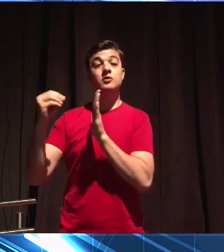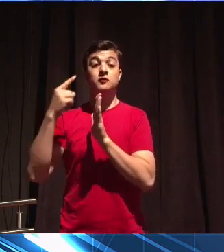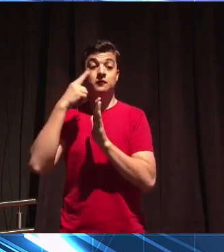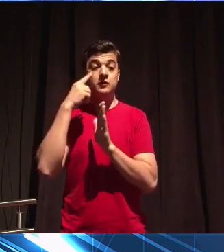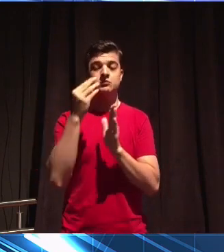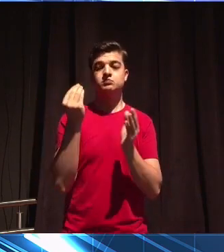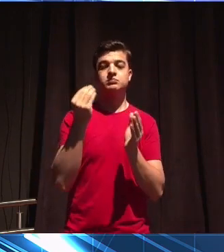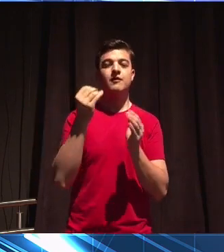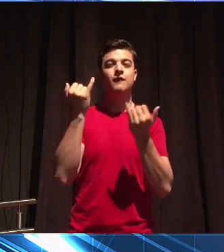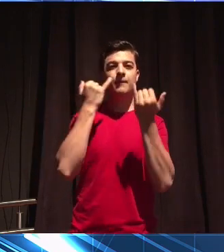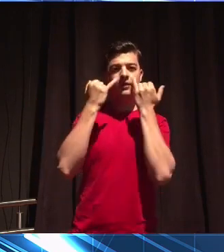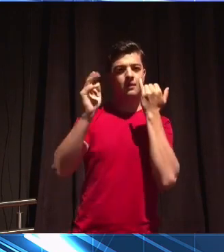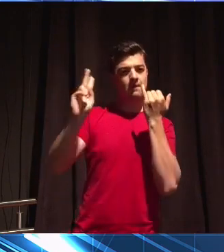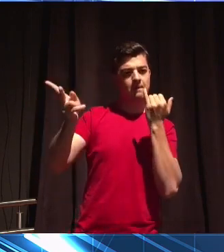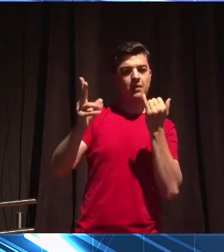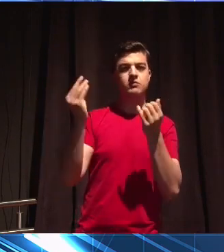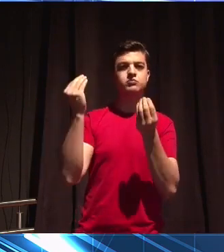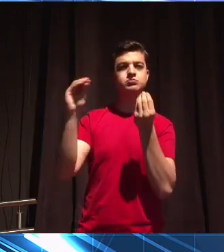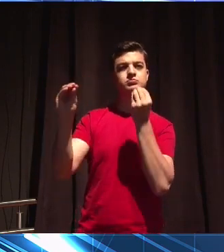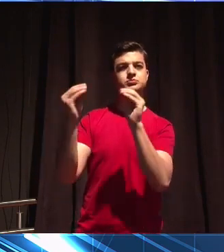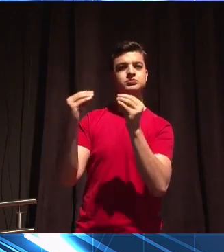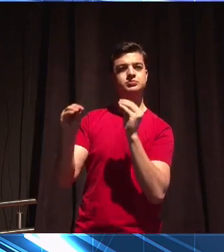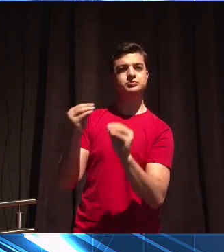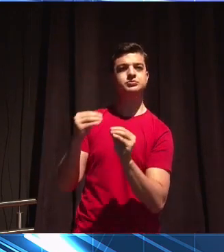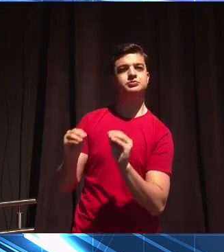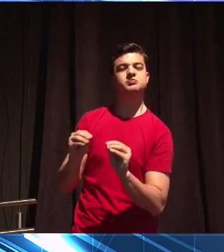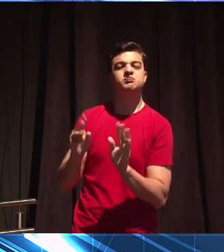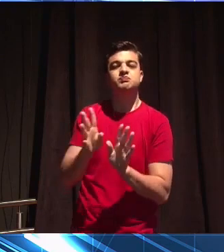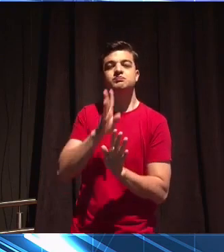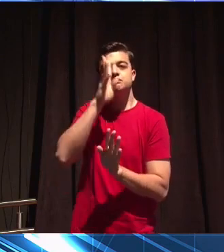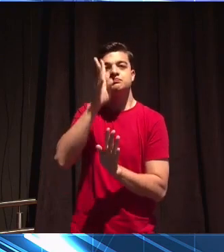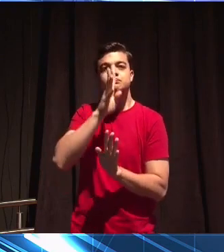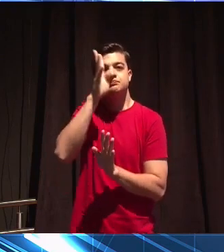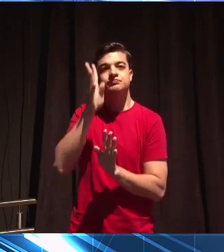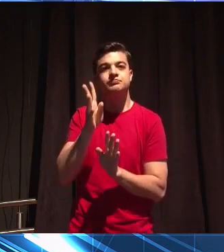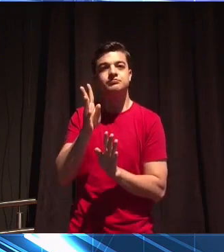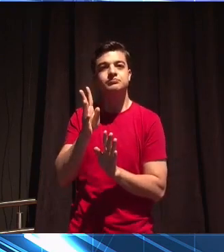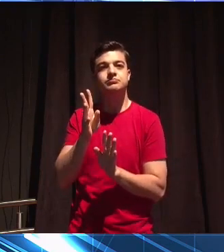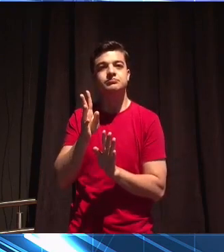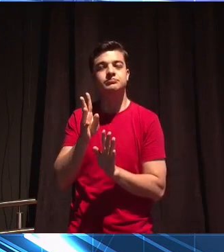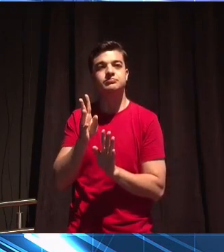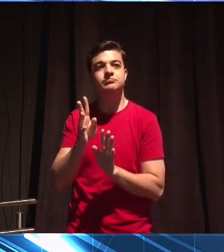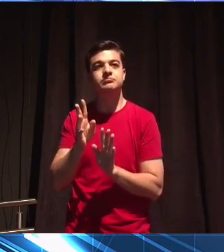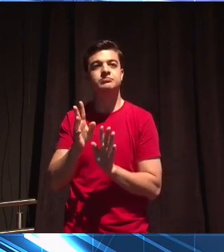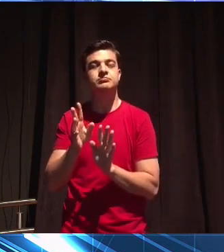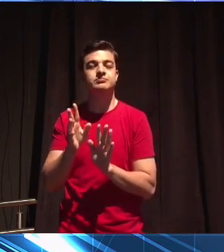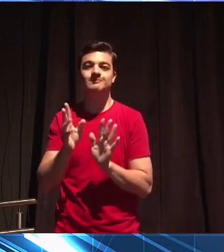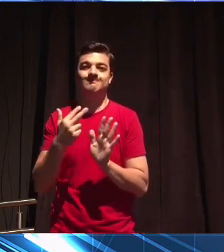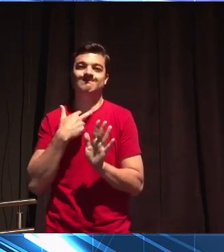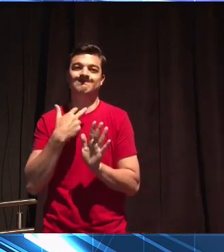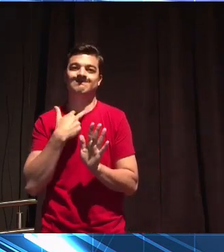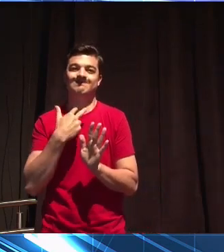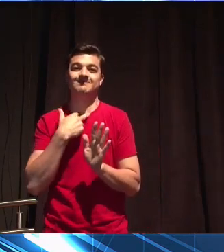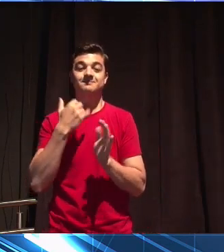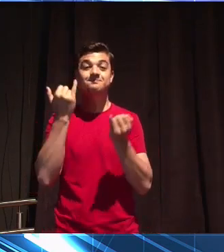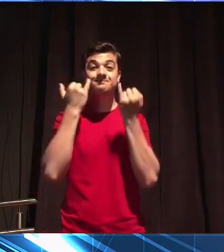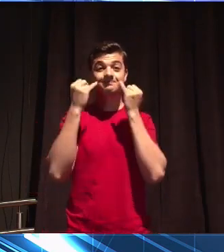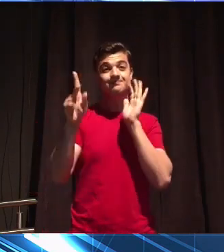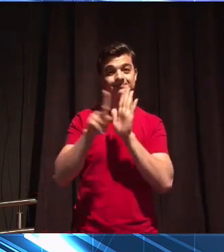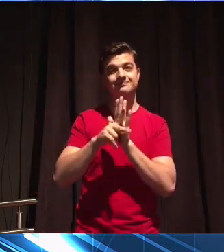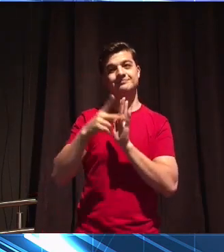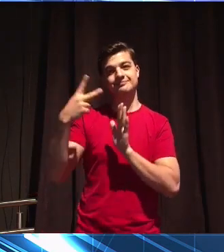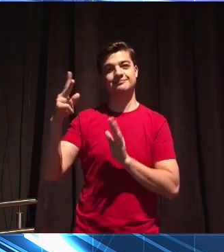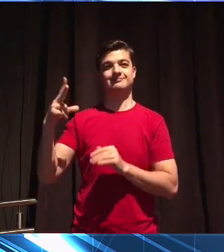pessoa quer ouvir determinada música. Ah, mas tu tem todos esses dados. Tudo bem, não posso. Eu tenho que trabalhar sempre com a